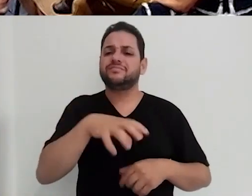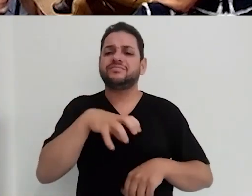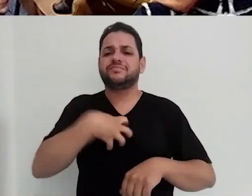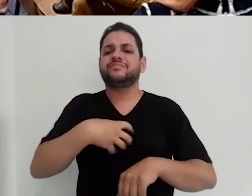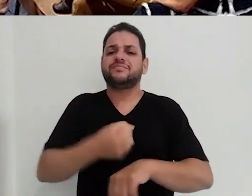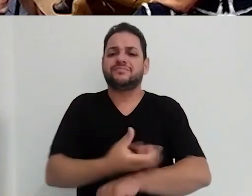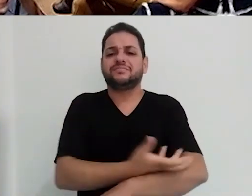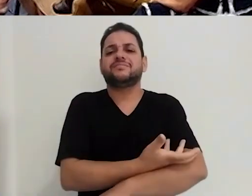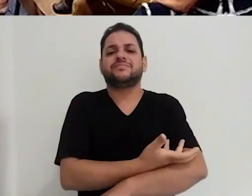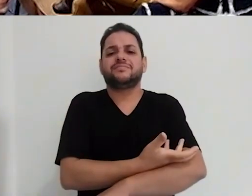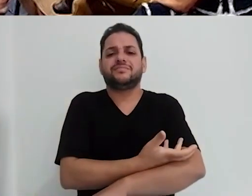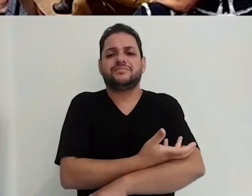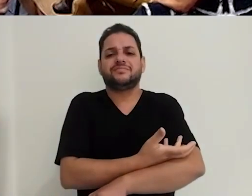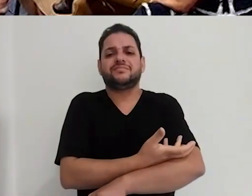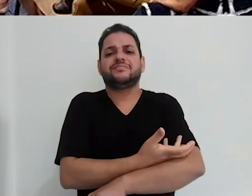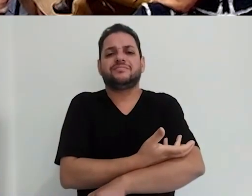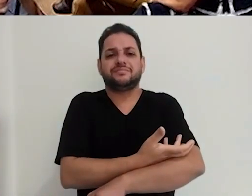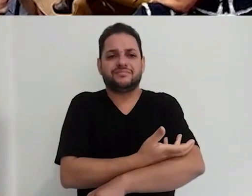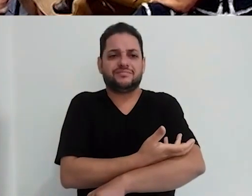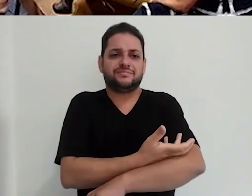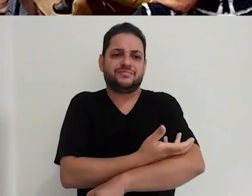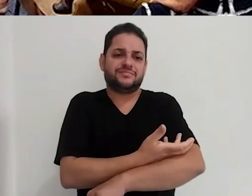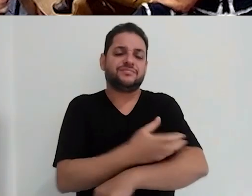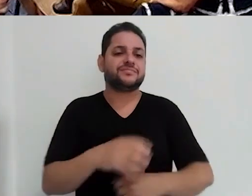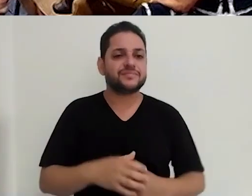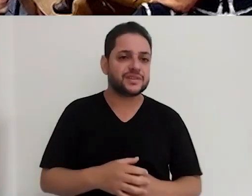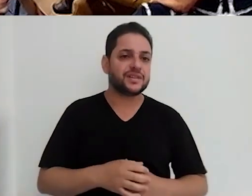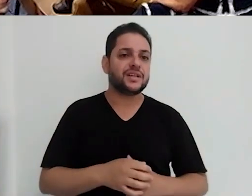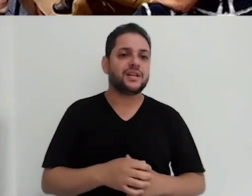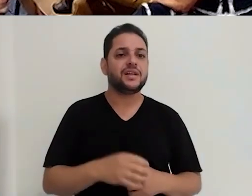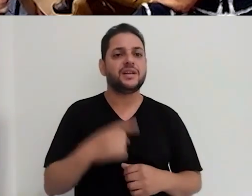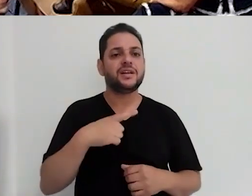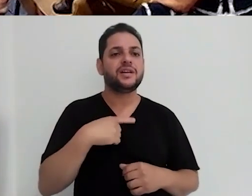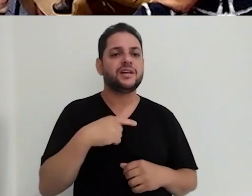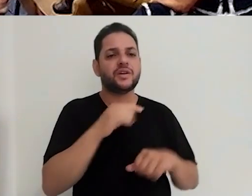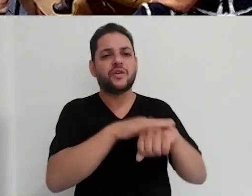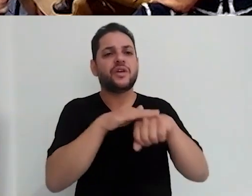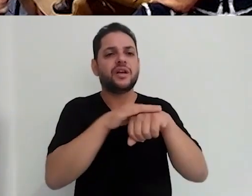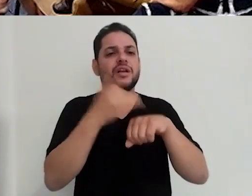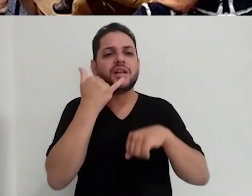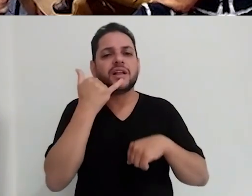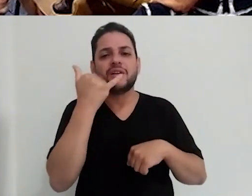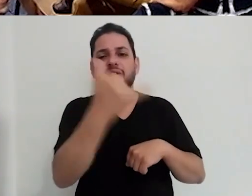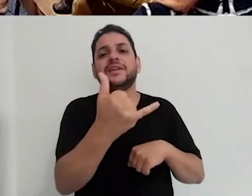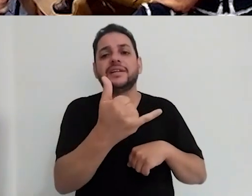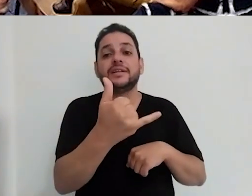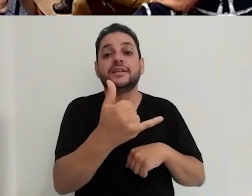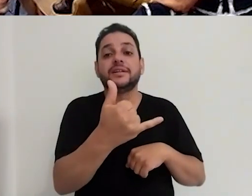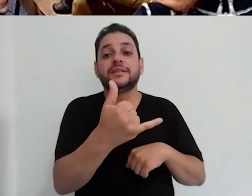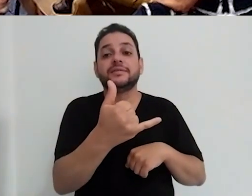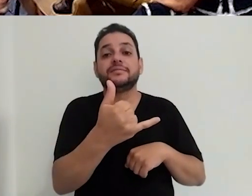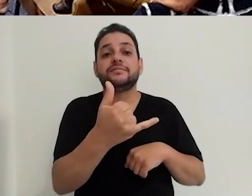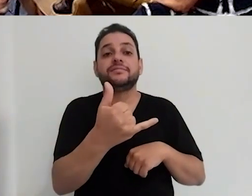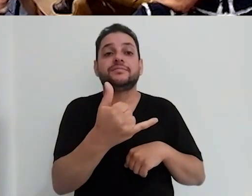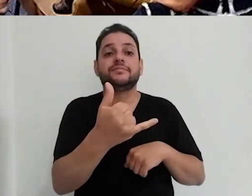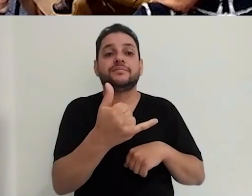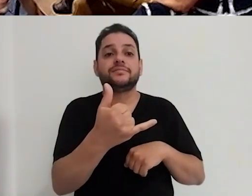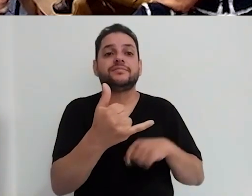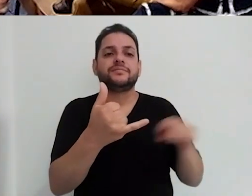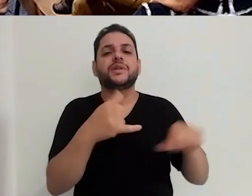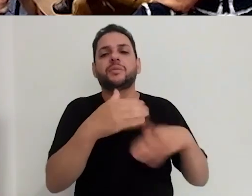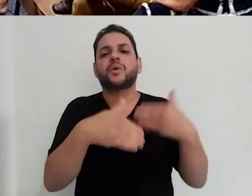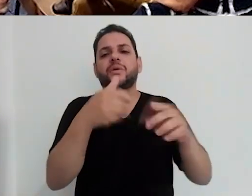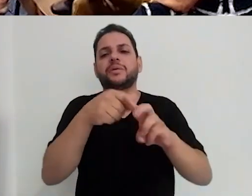a do Fritz Dorey, com quem a gente conversou por telefone e que morreu também poucos meses